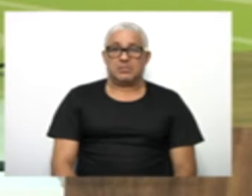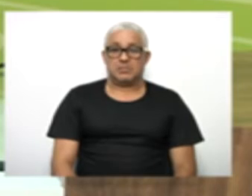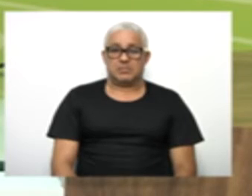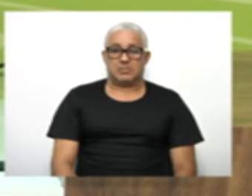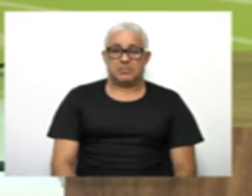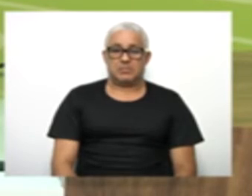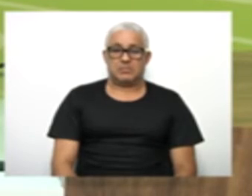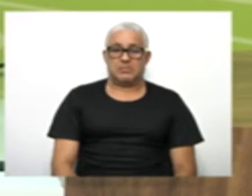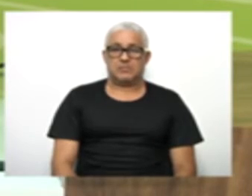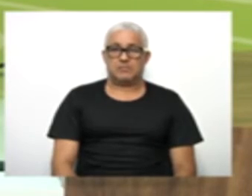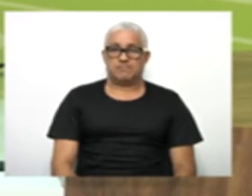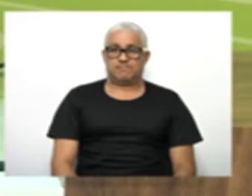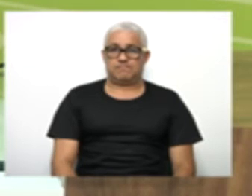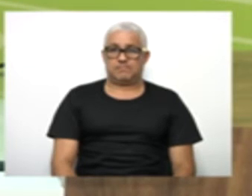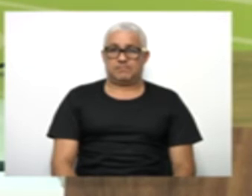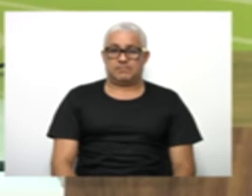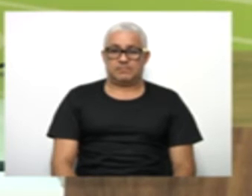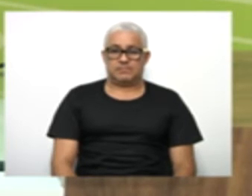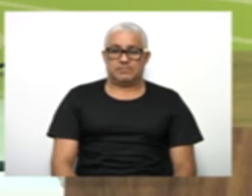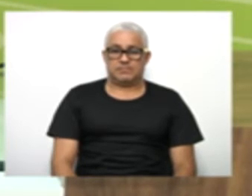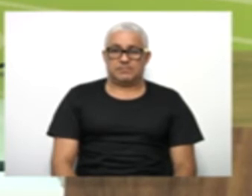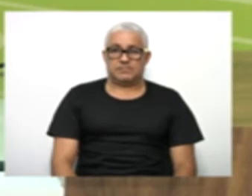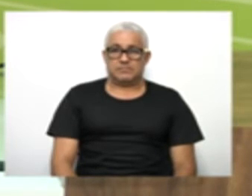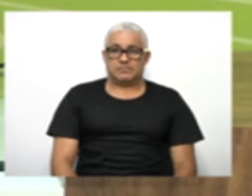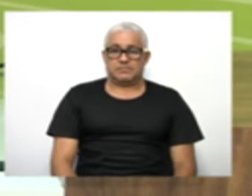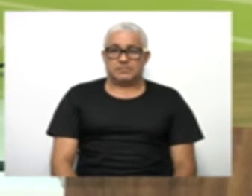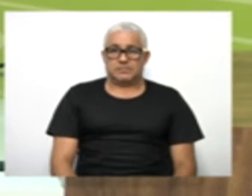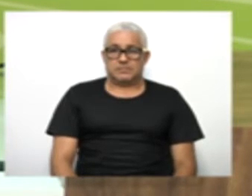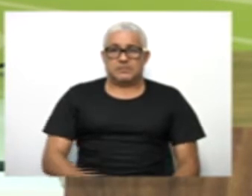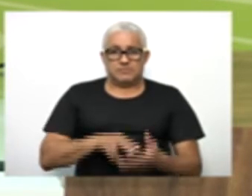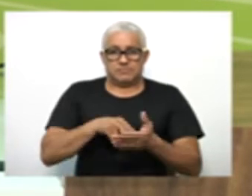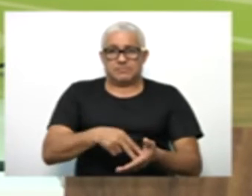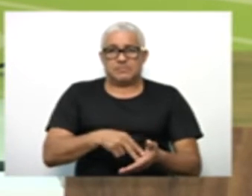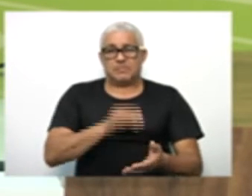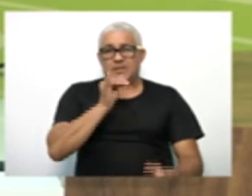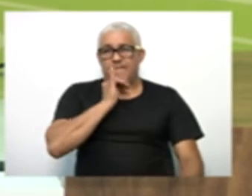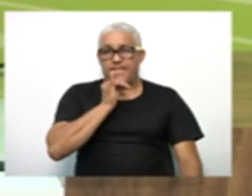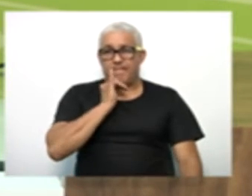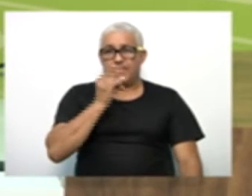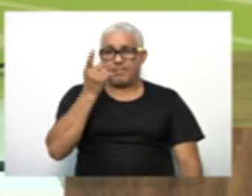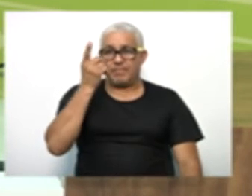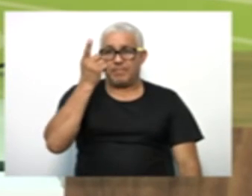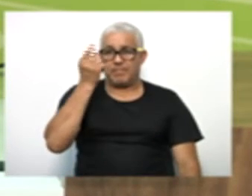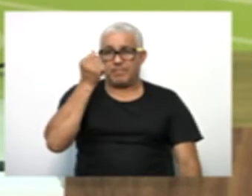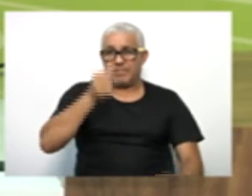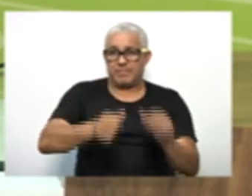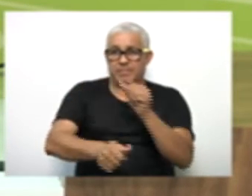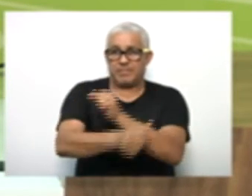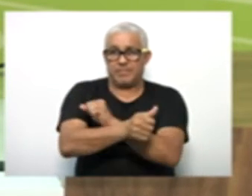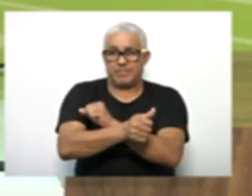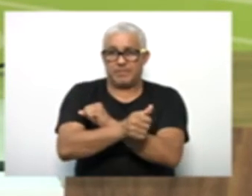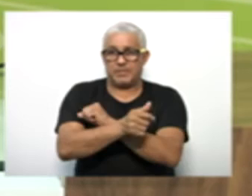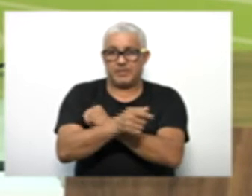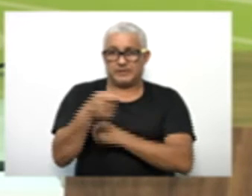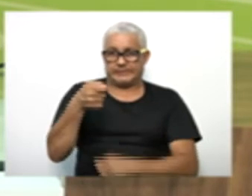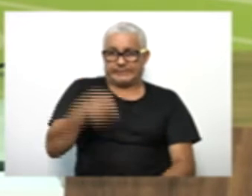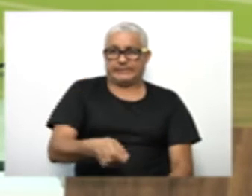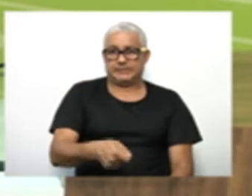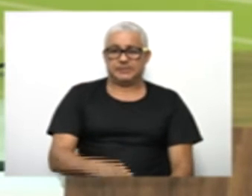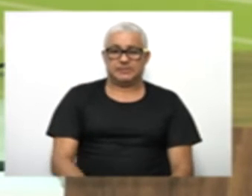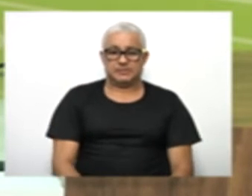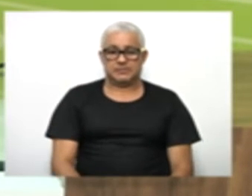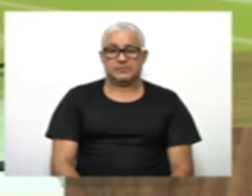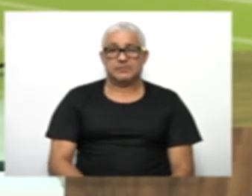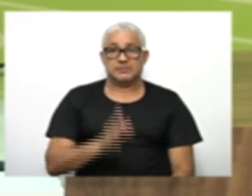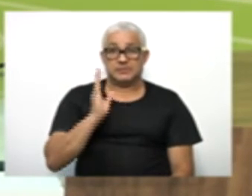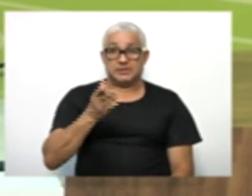mais arrojado. Então, qual seria um exemplo de um investidor mais arrojado? Então, o investidor mais arrojado é aquele que